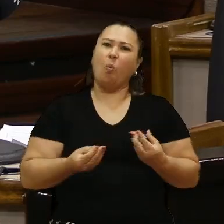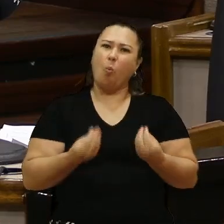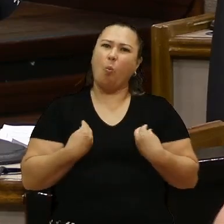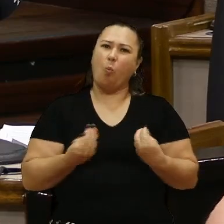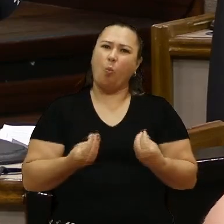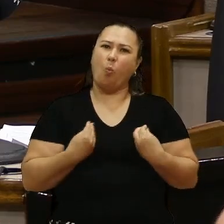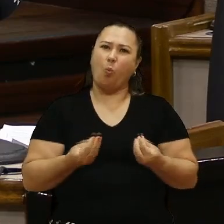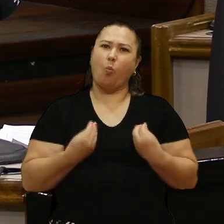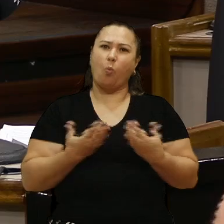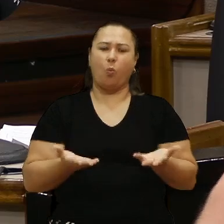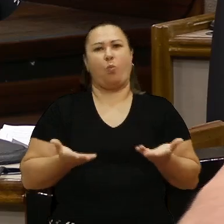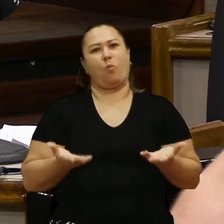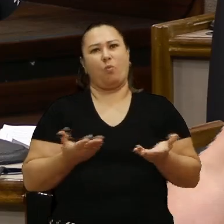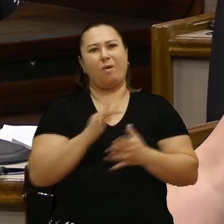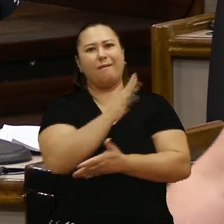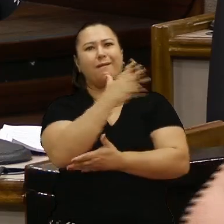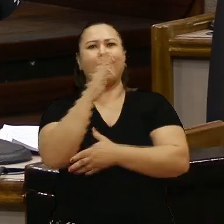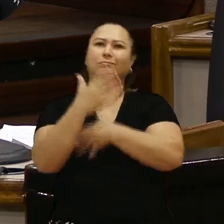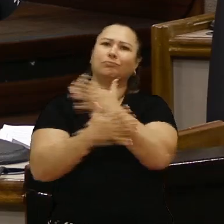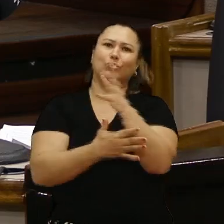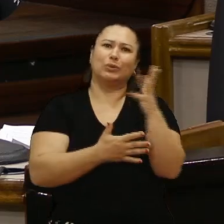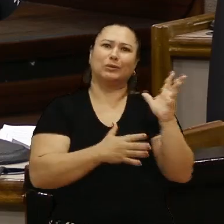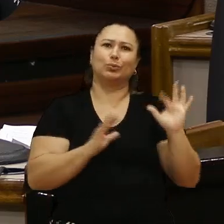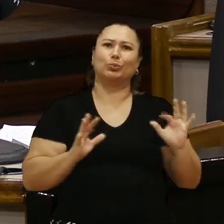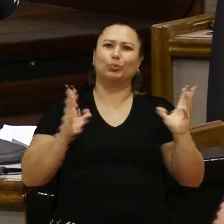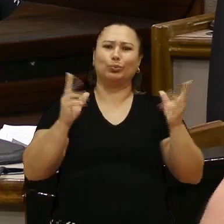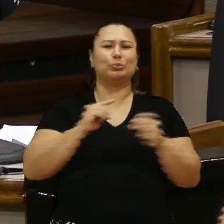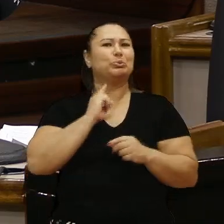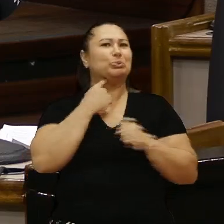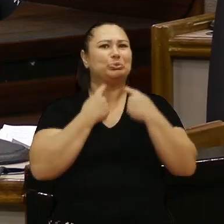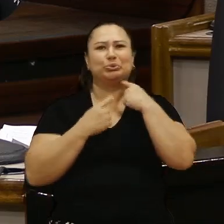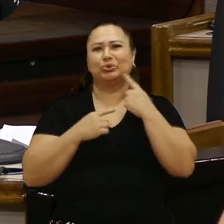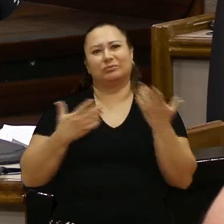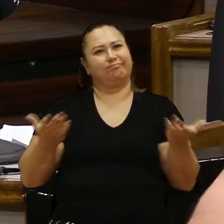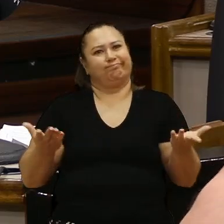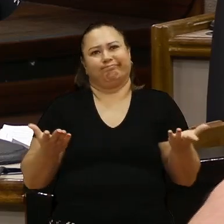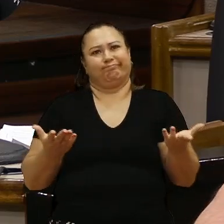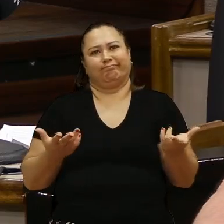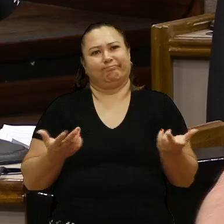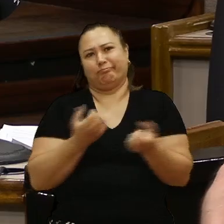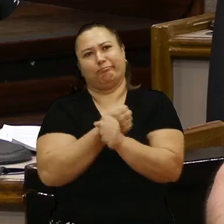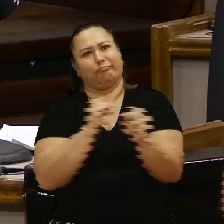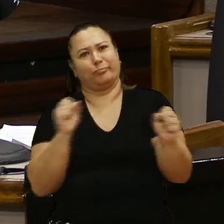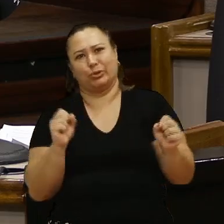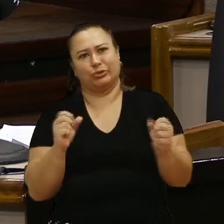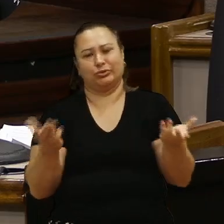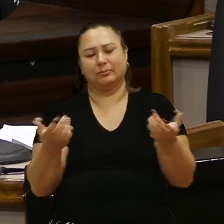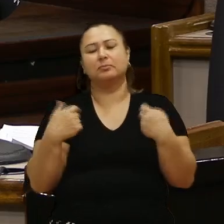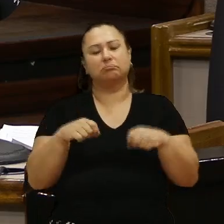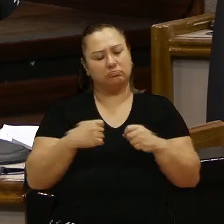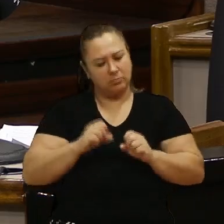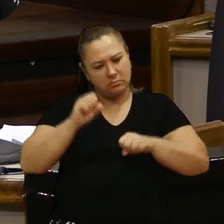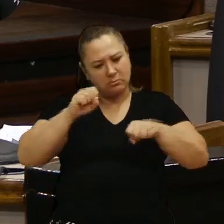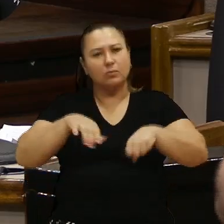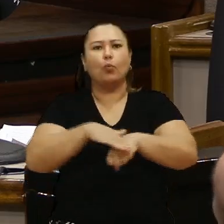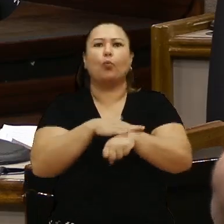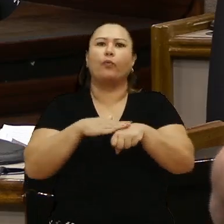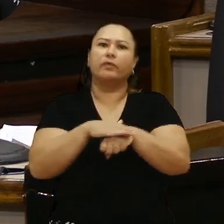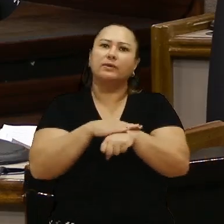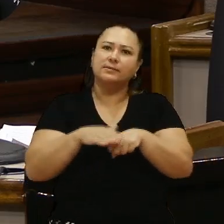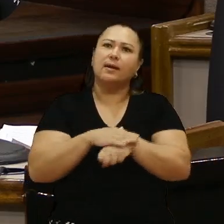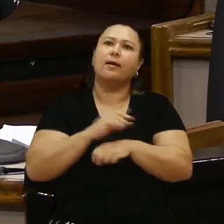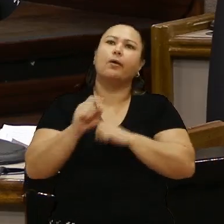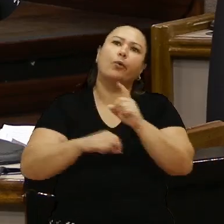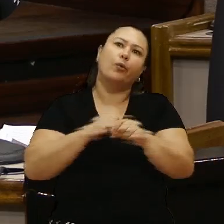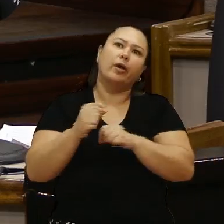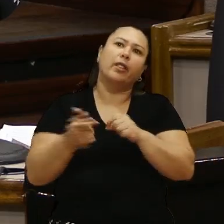aquilo lá com o meio ambiente, tudo aquela sujeirama. Isso é uma coisa que deve ser trazido de novo, então, de volta.